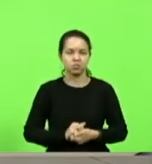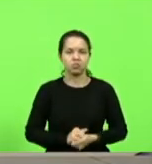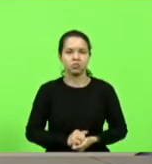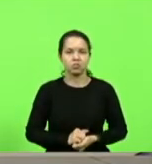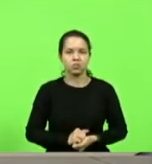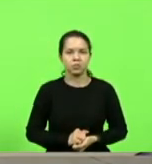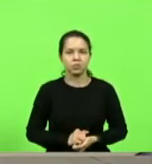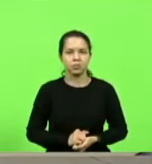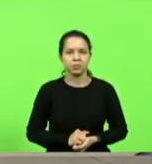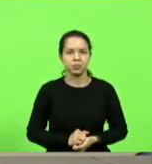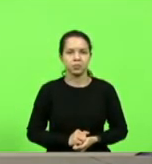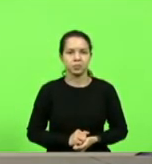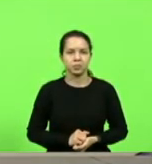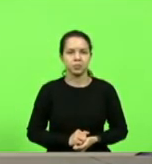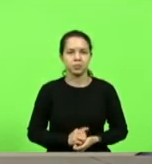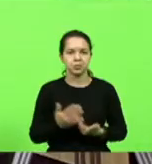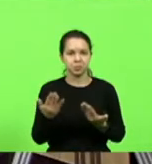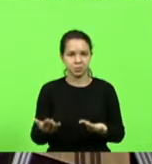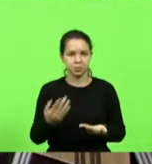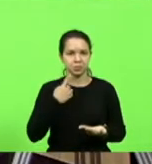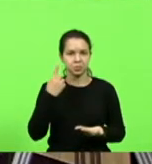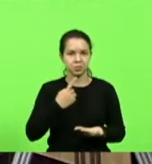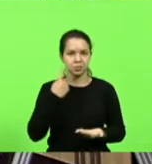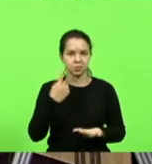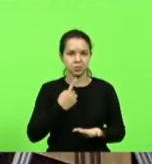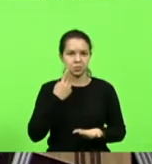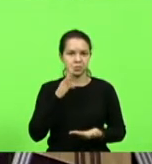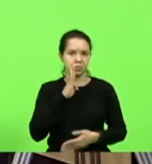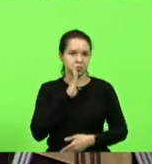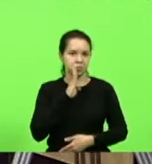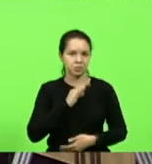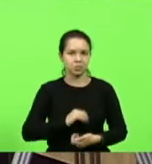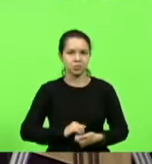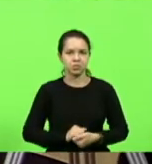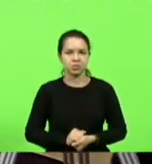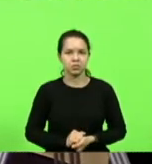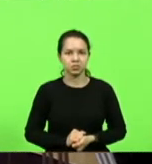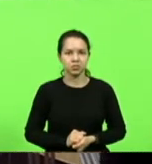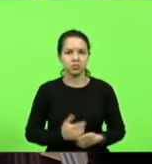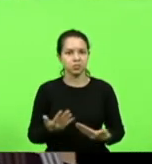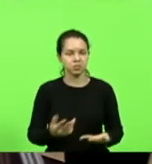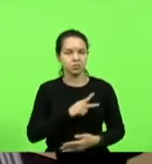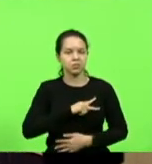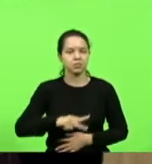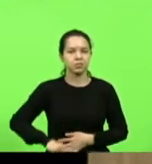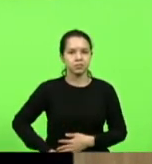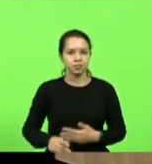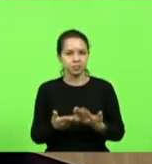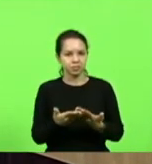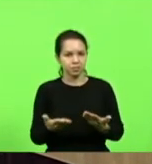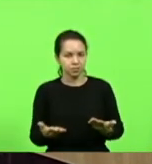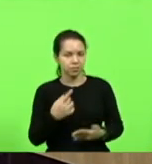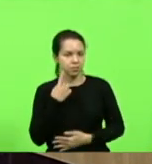deputado. Com a palavra, deputado Nilson Berlanda. Senhor presidente, senhores deputados,